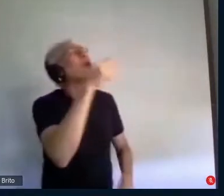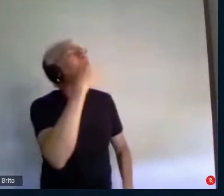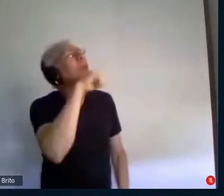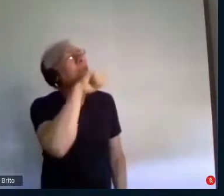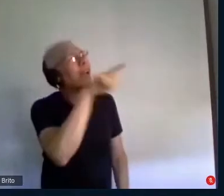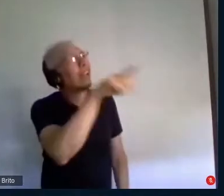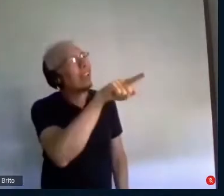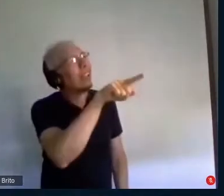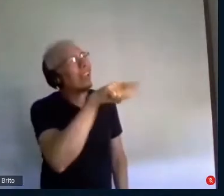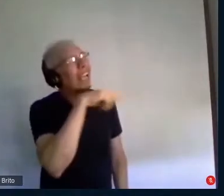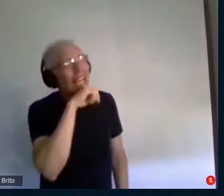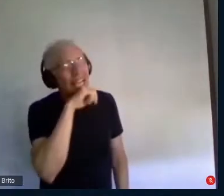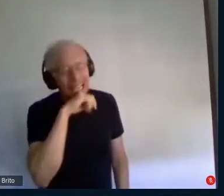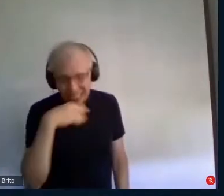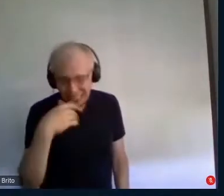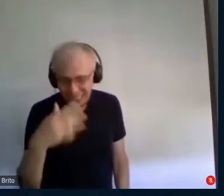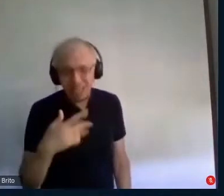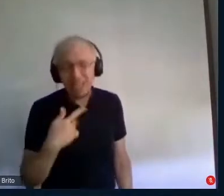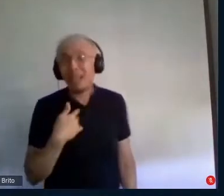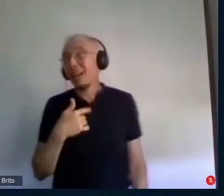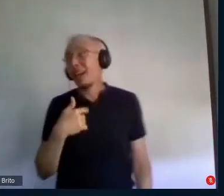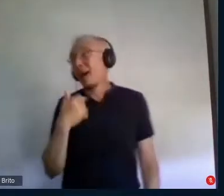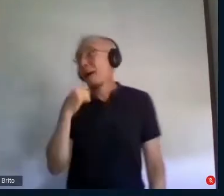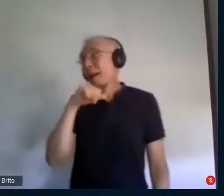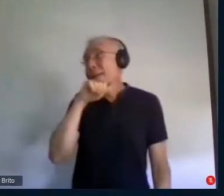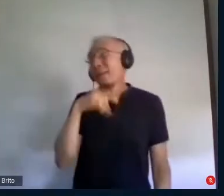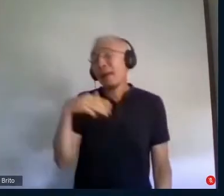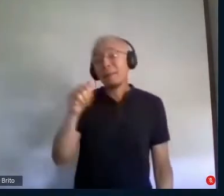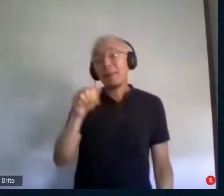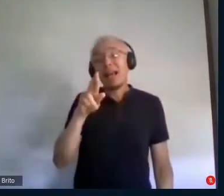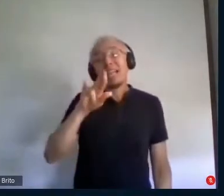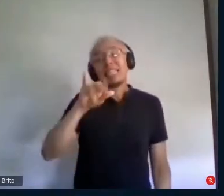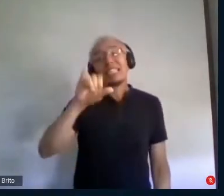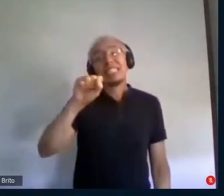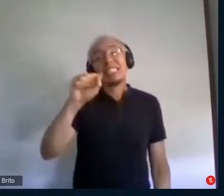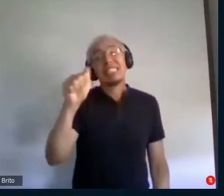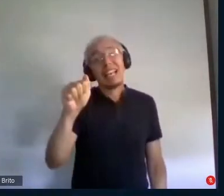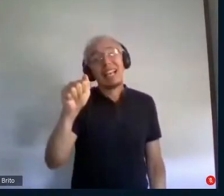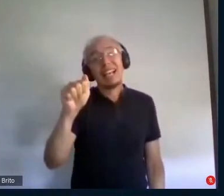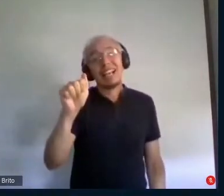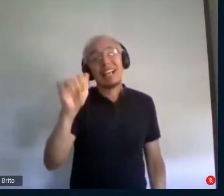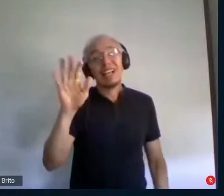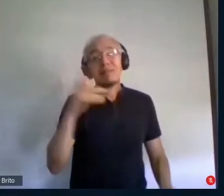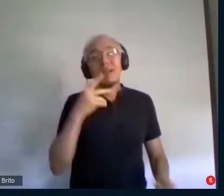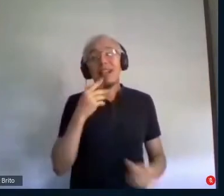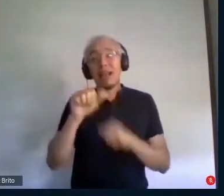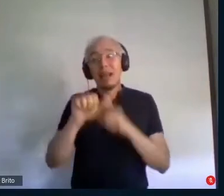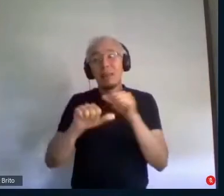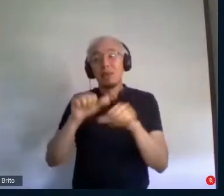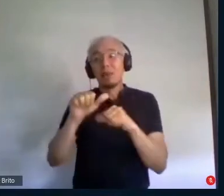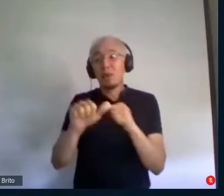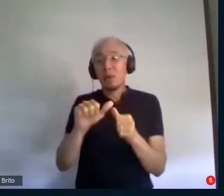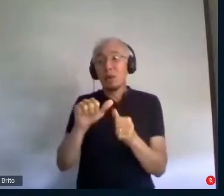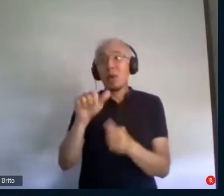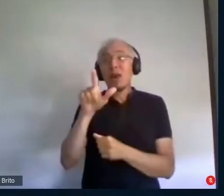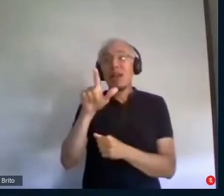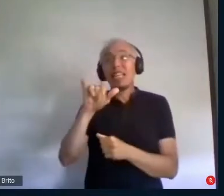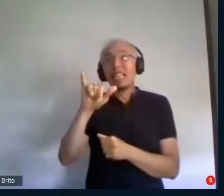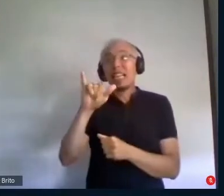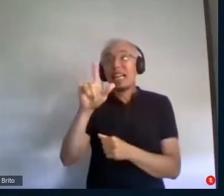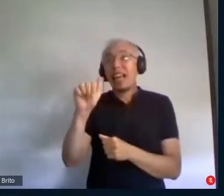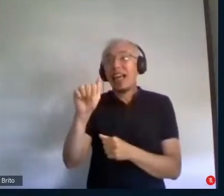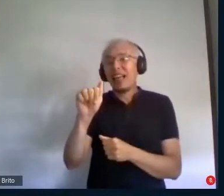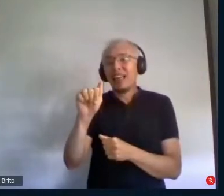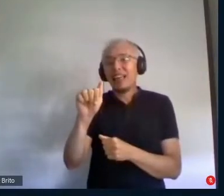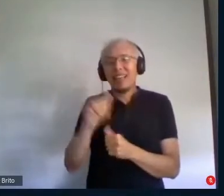Bom, o nome da minha mãe é Marisa, mas ela mudou o nome para Lila, tem muito tempo. É